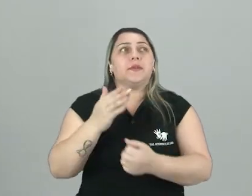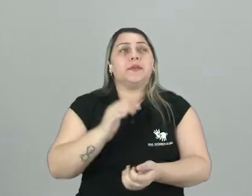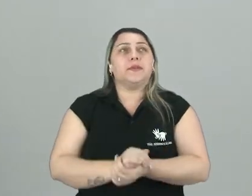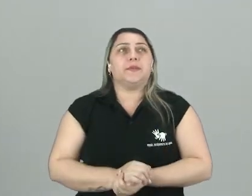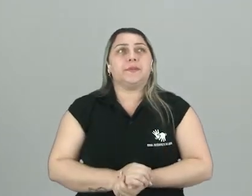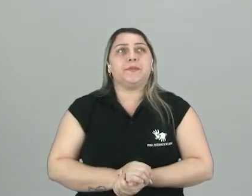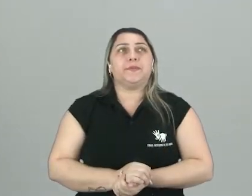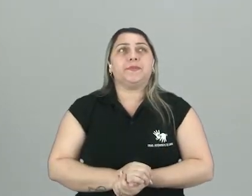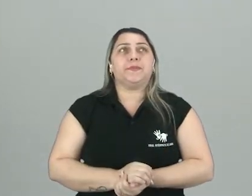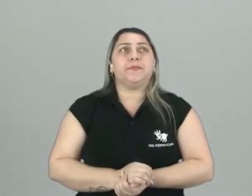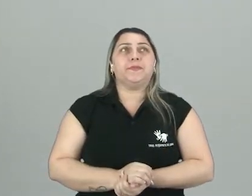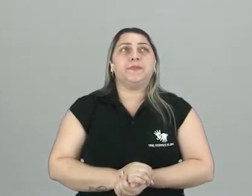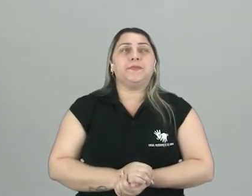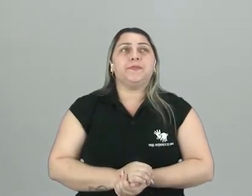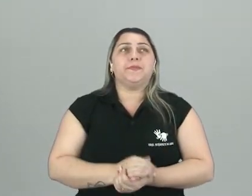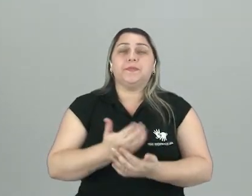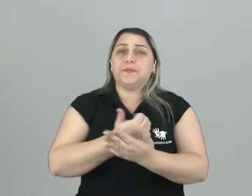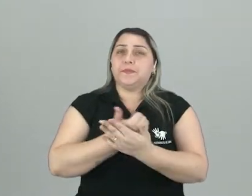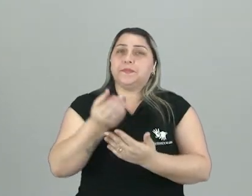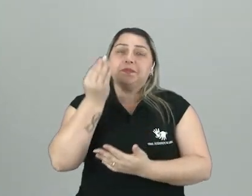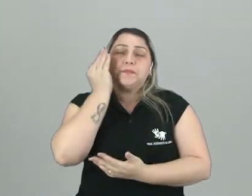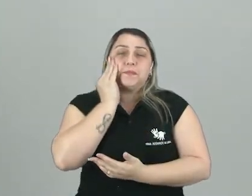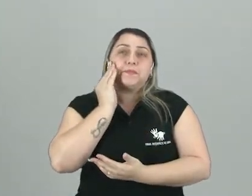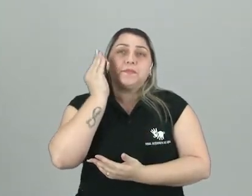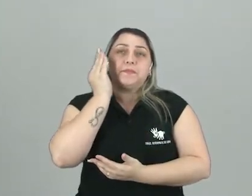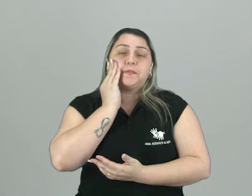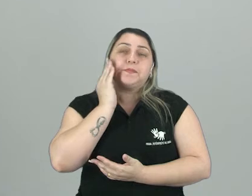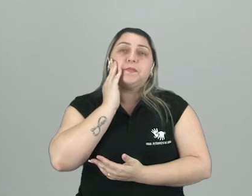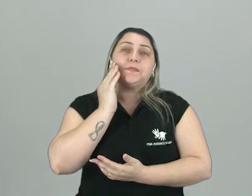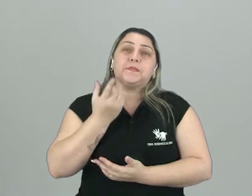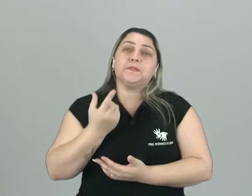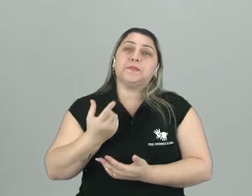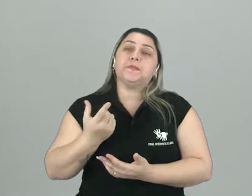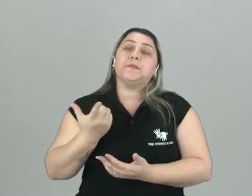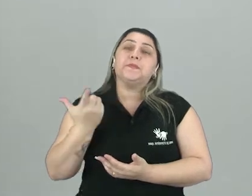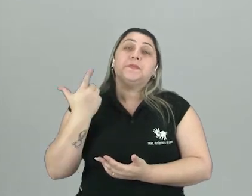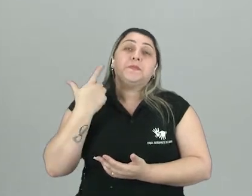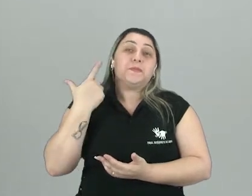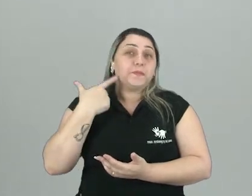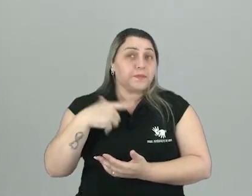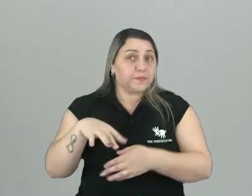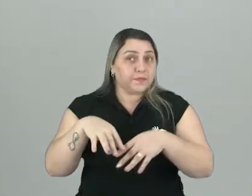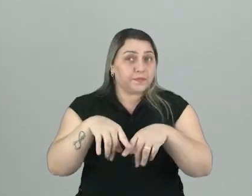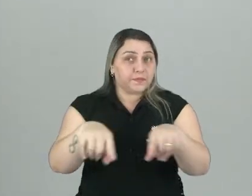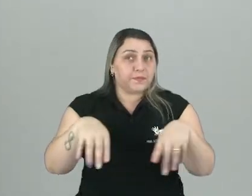estavam numa ação de tentativa de arrendamento desse território.